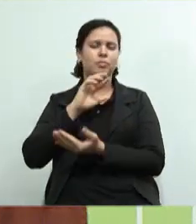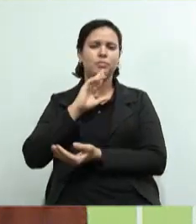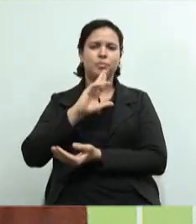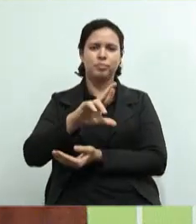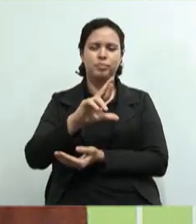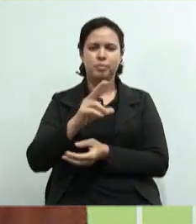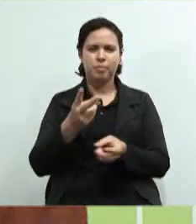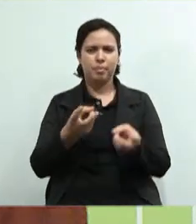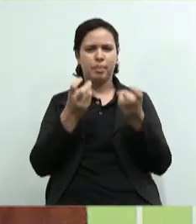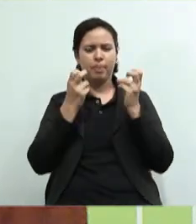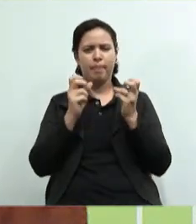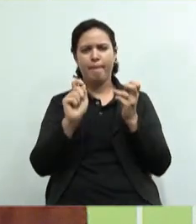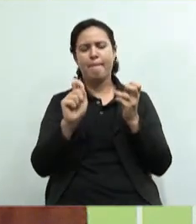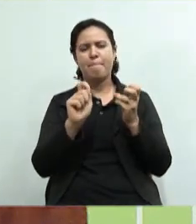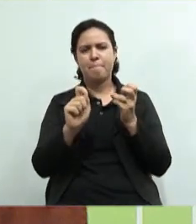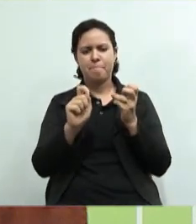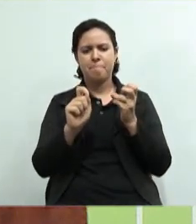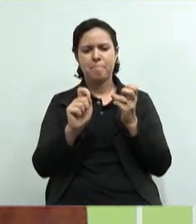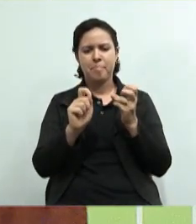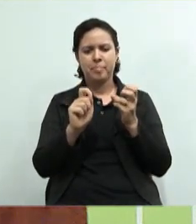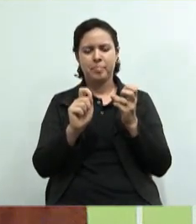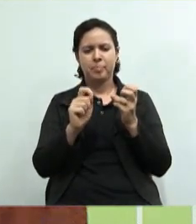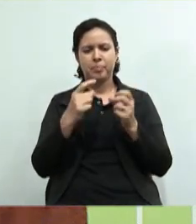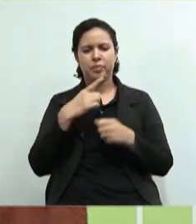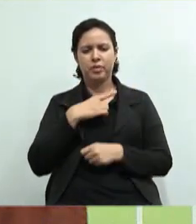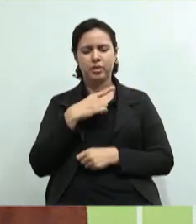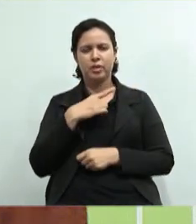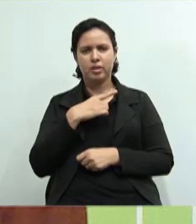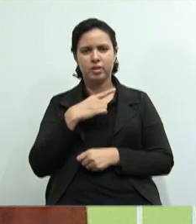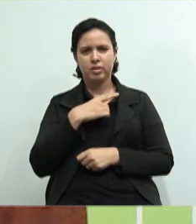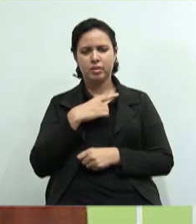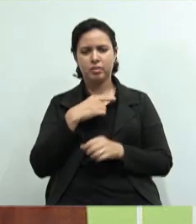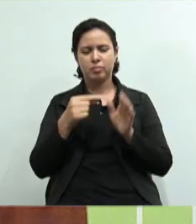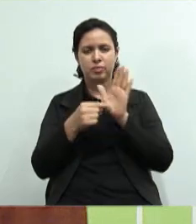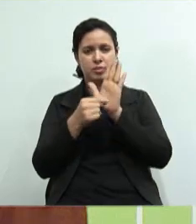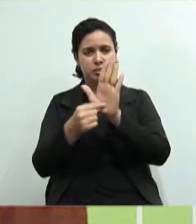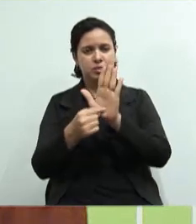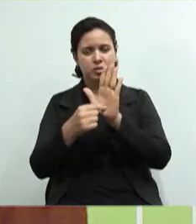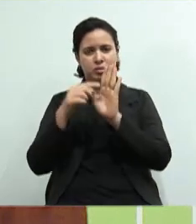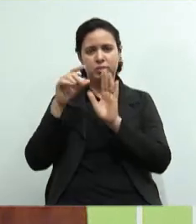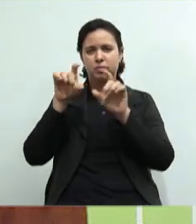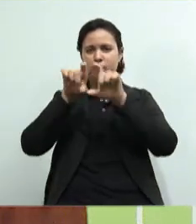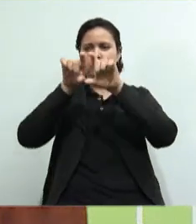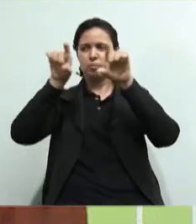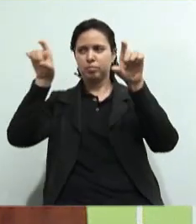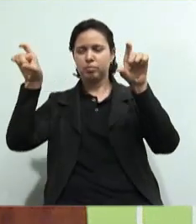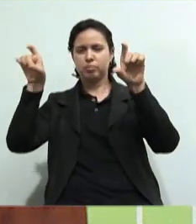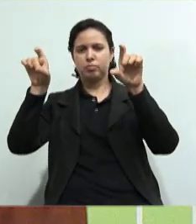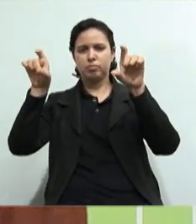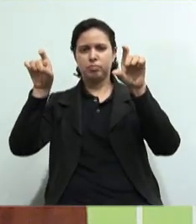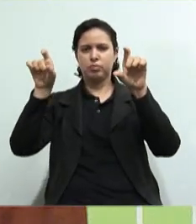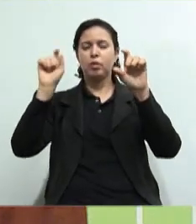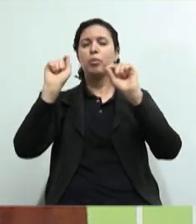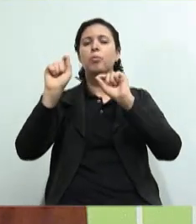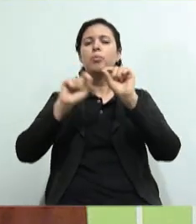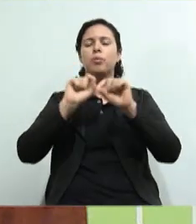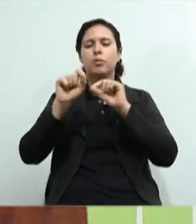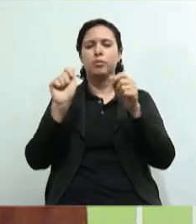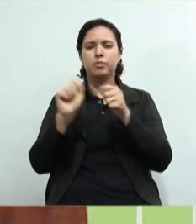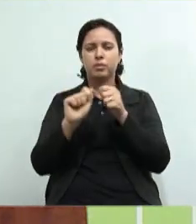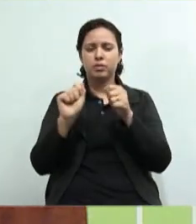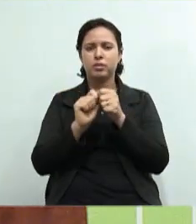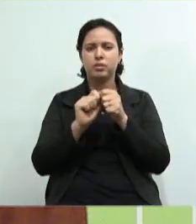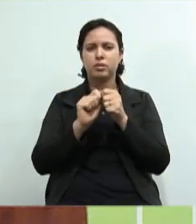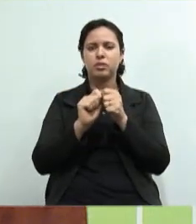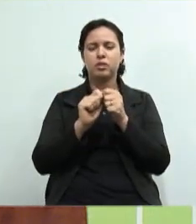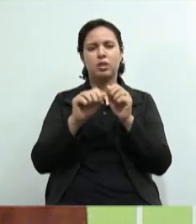vocês observaram aí do lado que ela mostrava um fluxograma dizendo o que que devia ser feito a